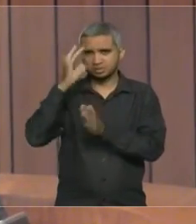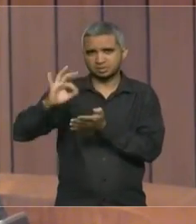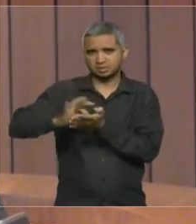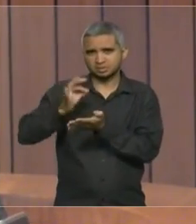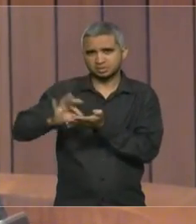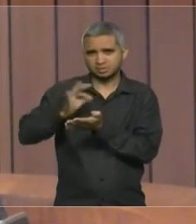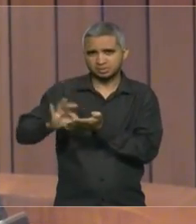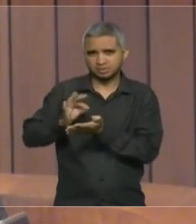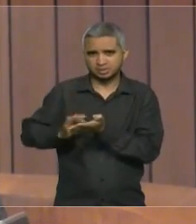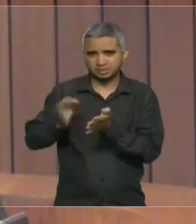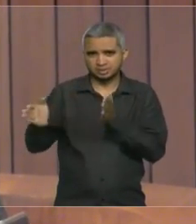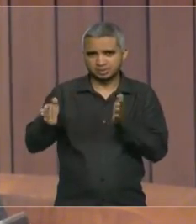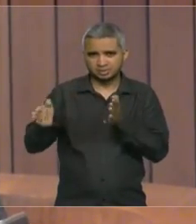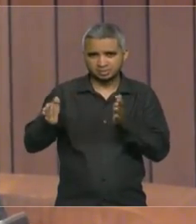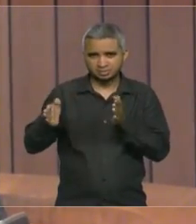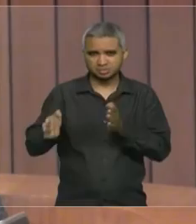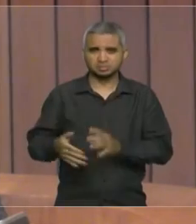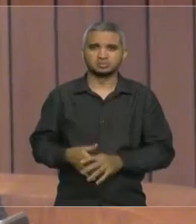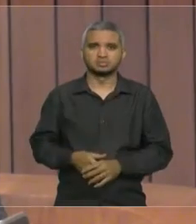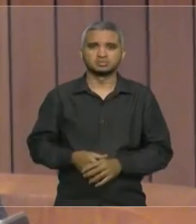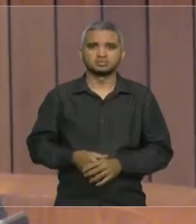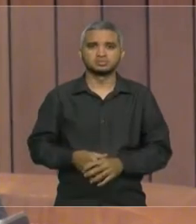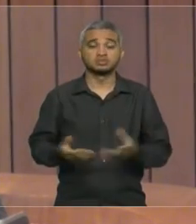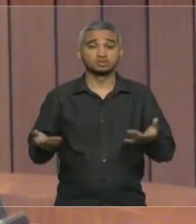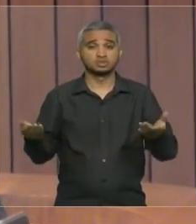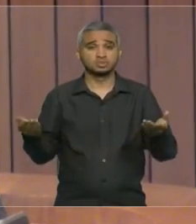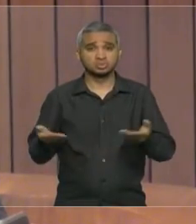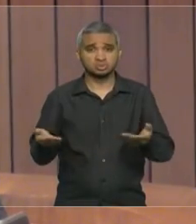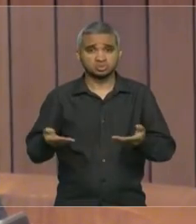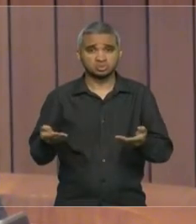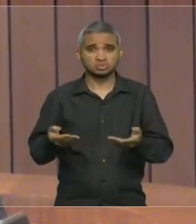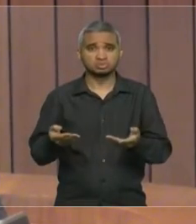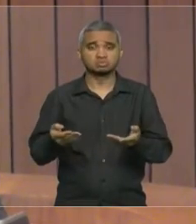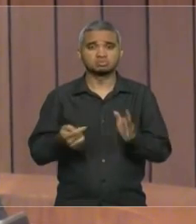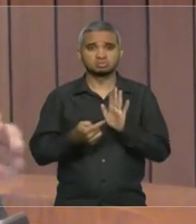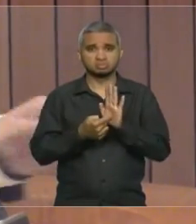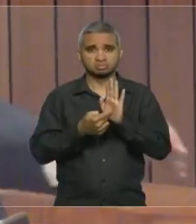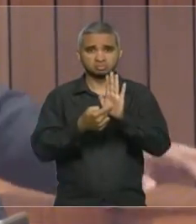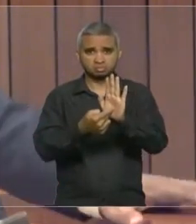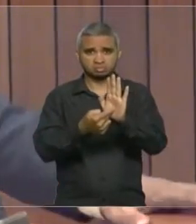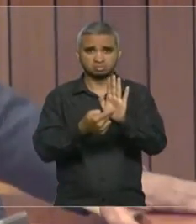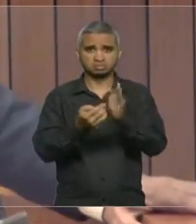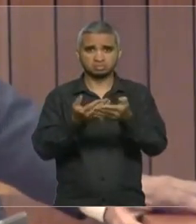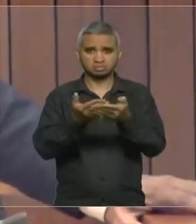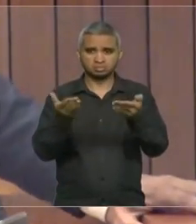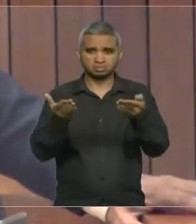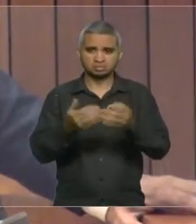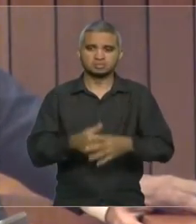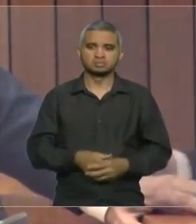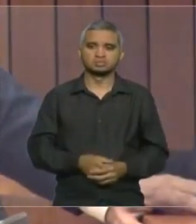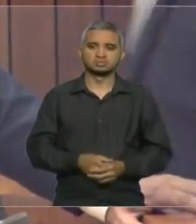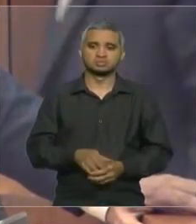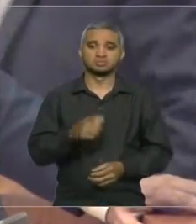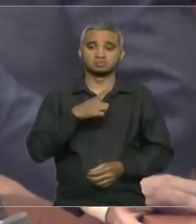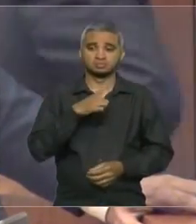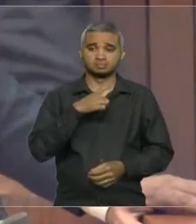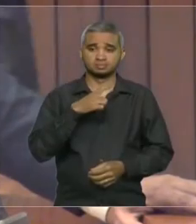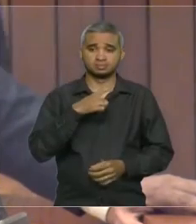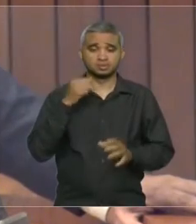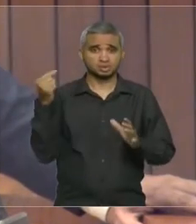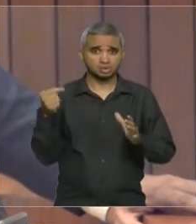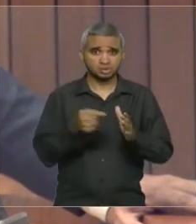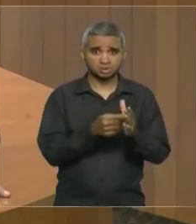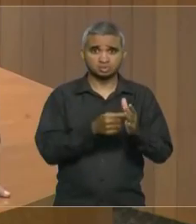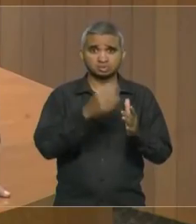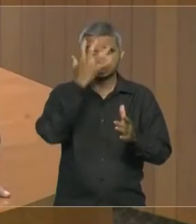CAEMA. E hoje, nós trazemos à tribuna desta casa uma grave denúncia,